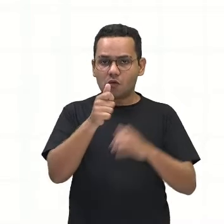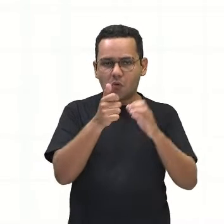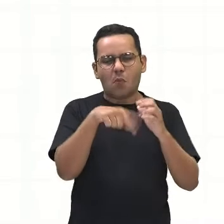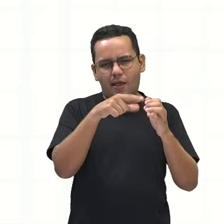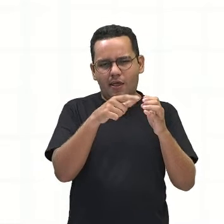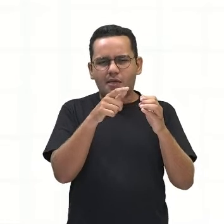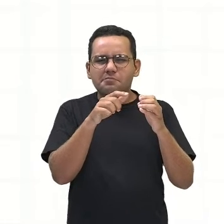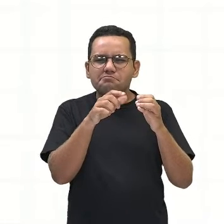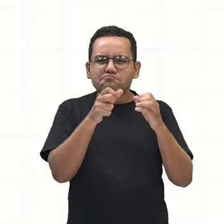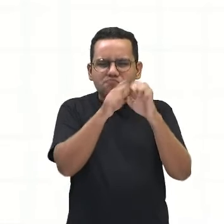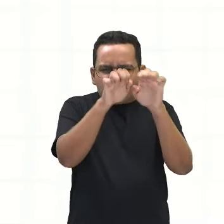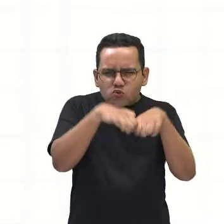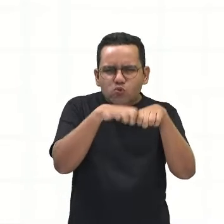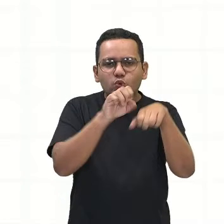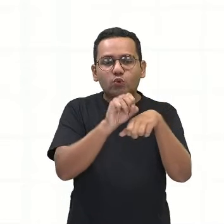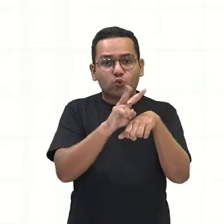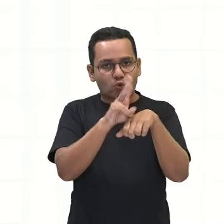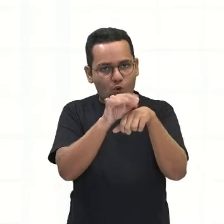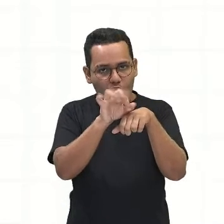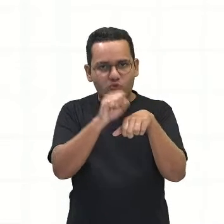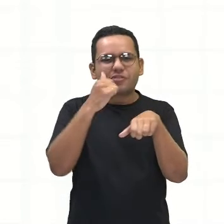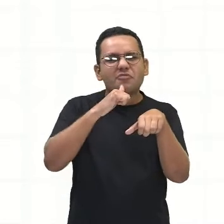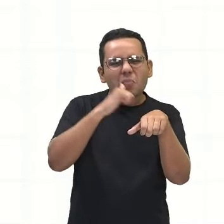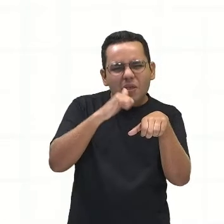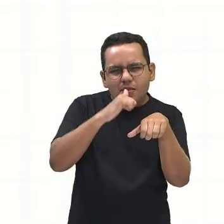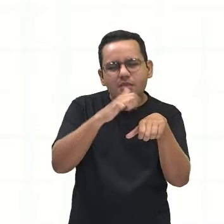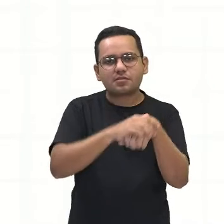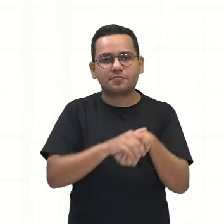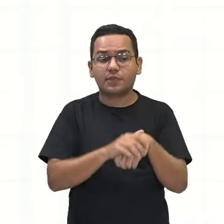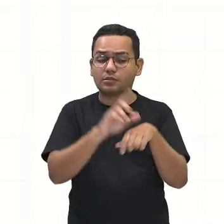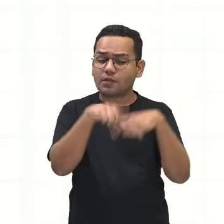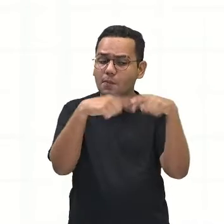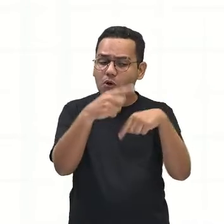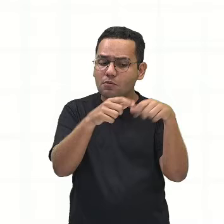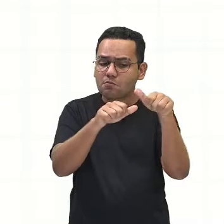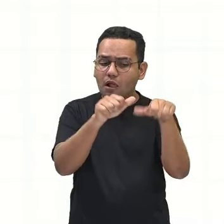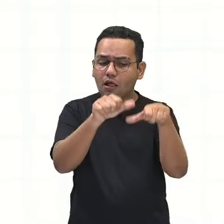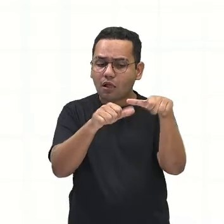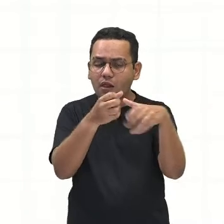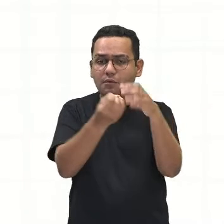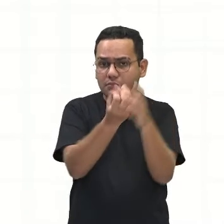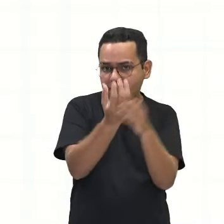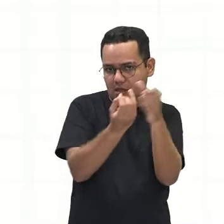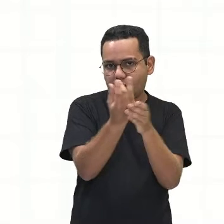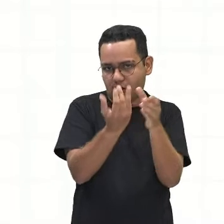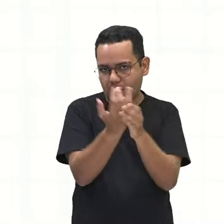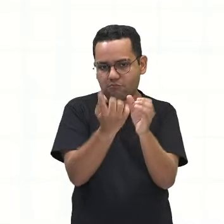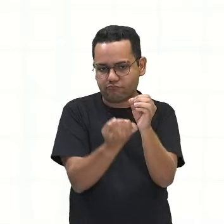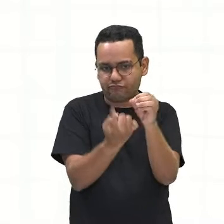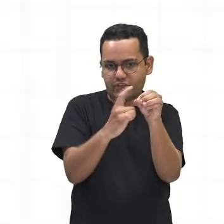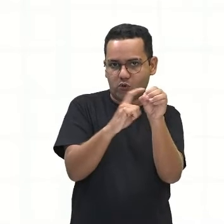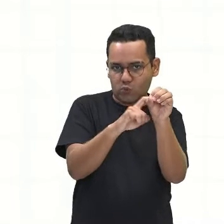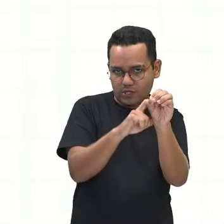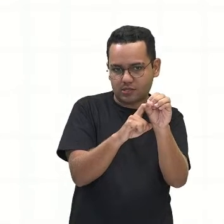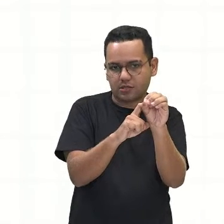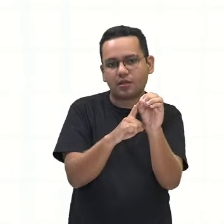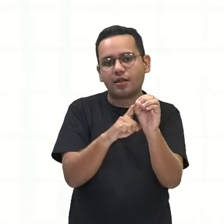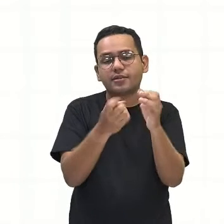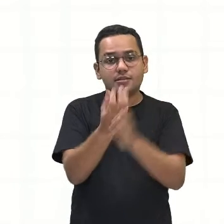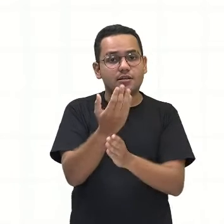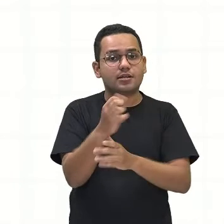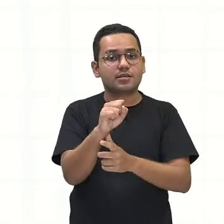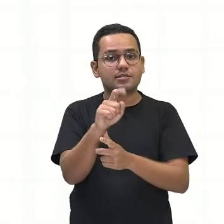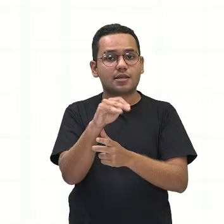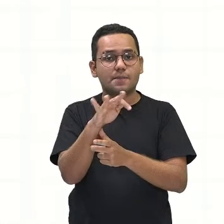parte da estrutura feminina, tá? E que depois, após a fecundação, esses óvulos vão formar as